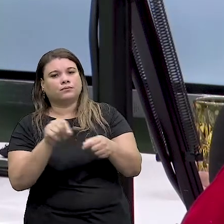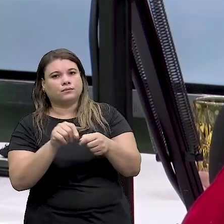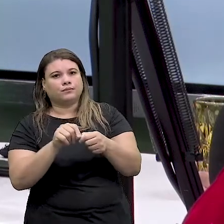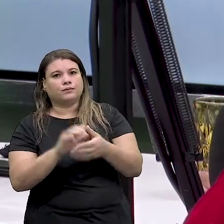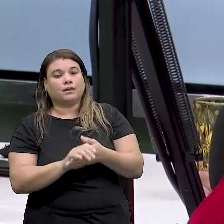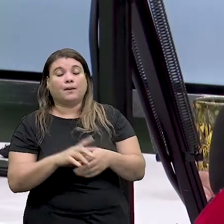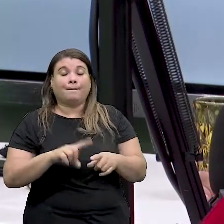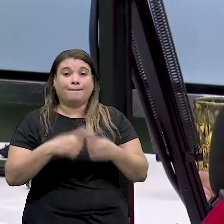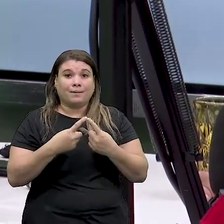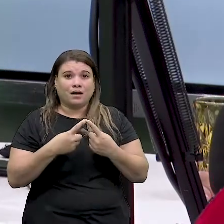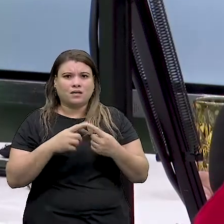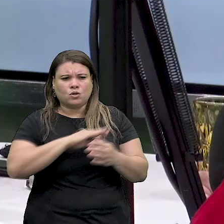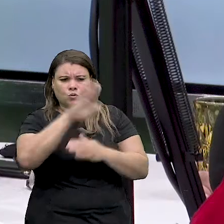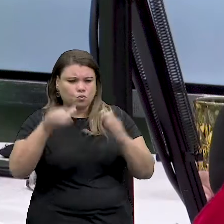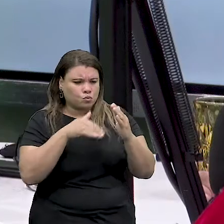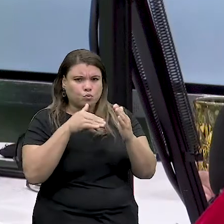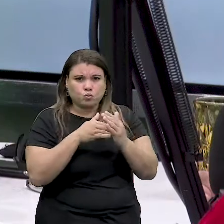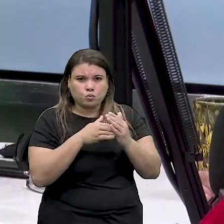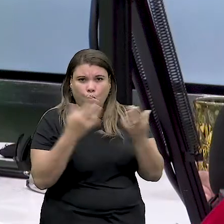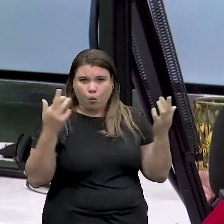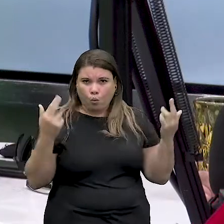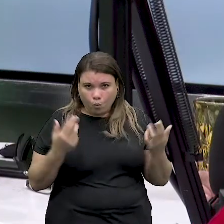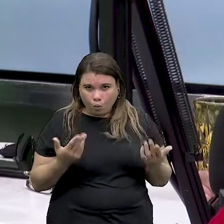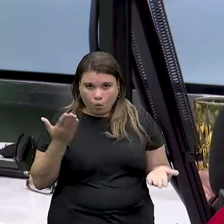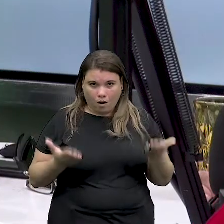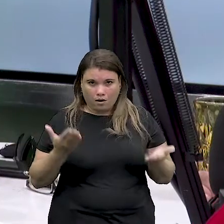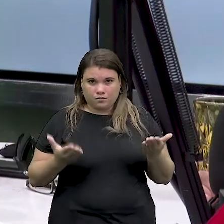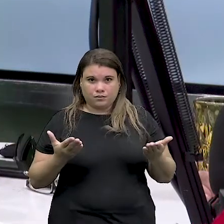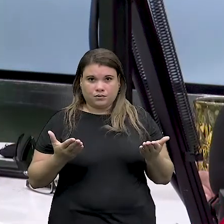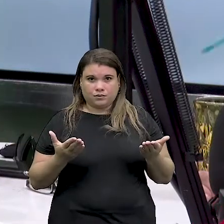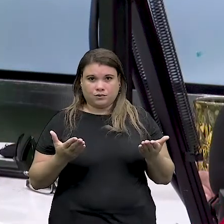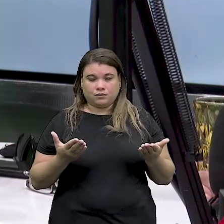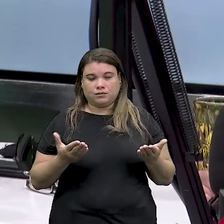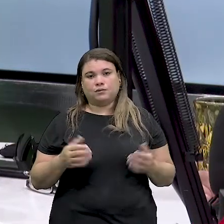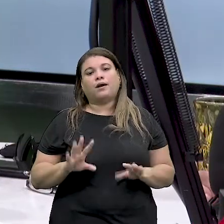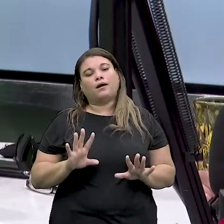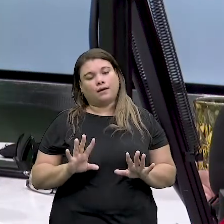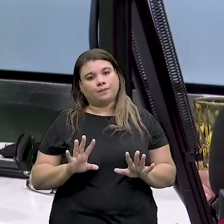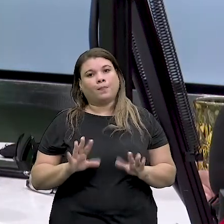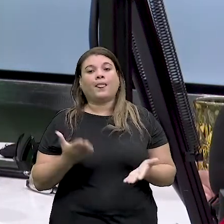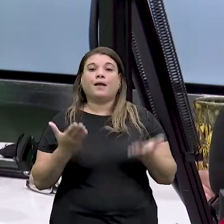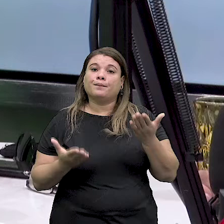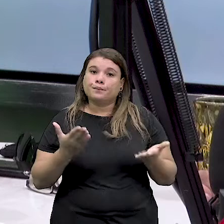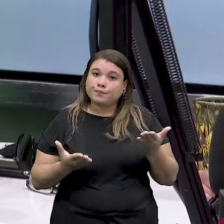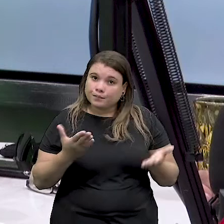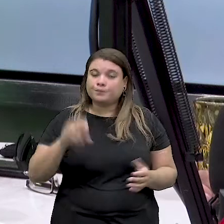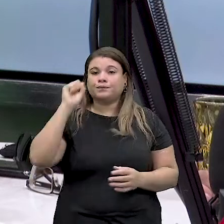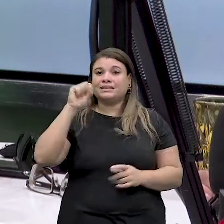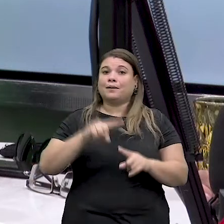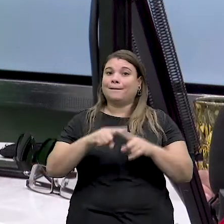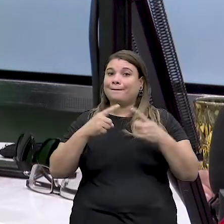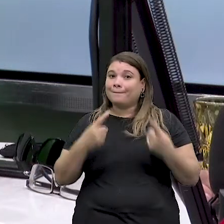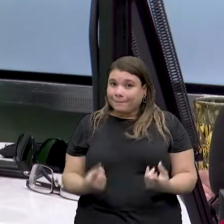tranquilo, mas na Inglaterra é onça. Né? O que é uma onça? Para nós a onça é um bicho, mas lá é unidade de medida.